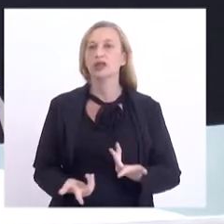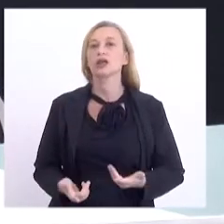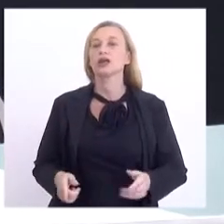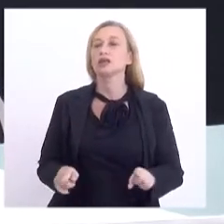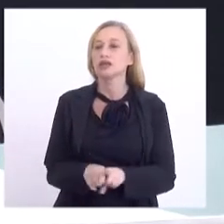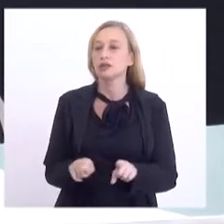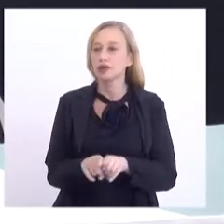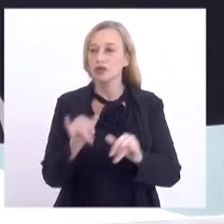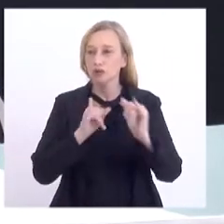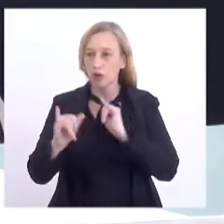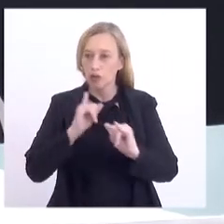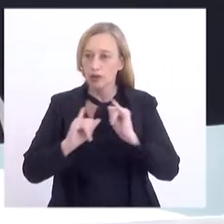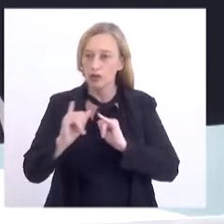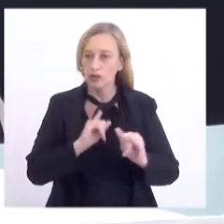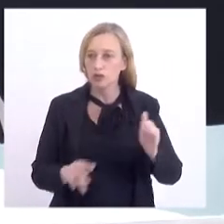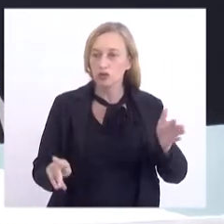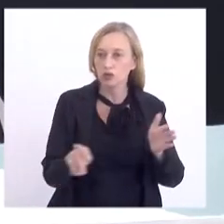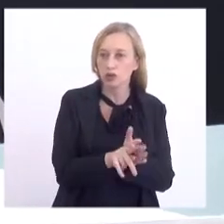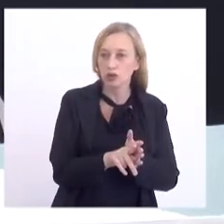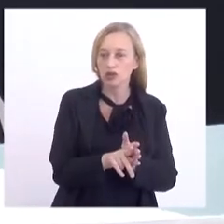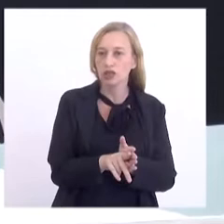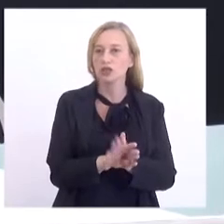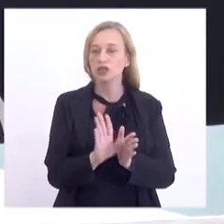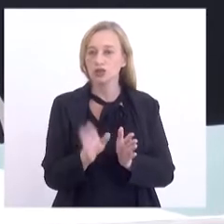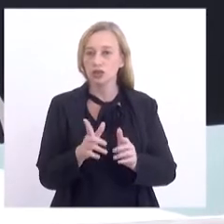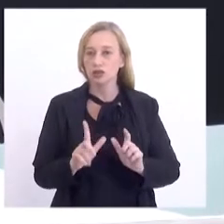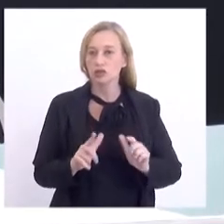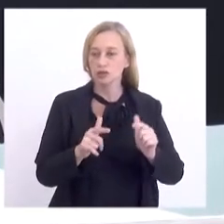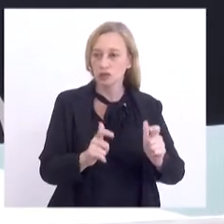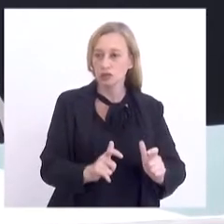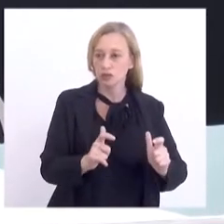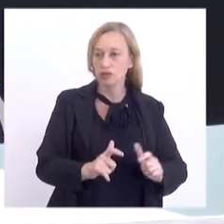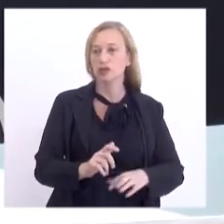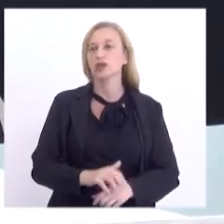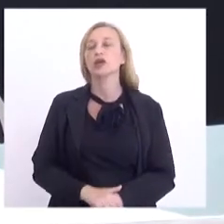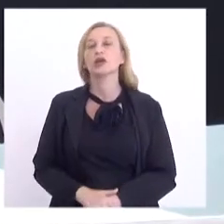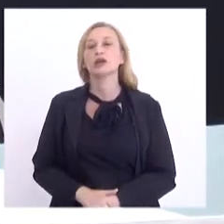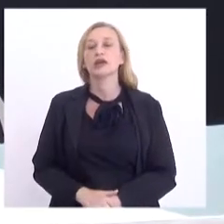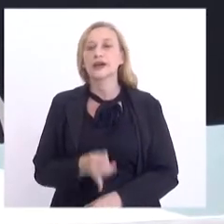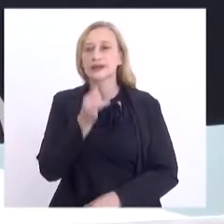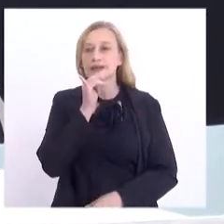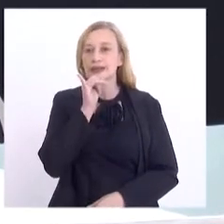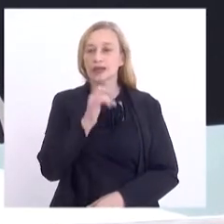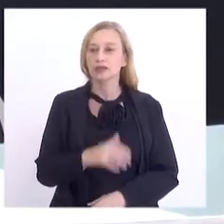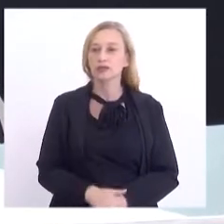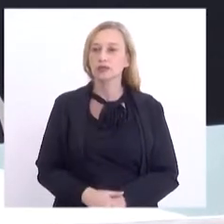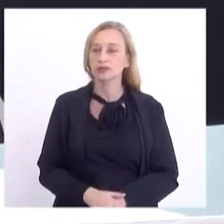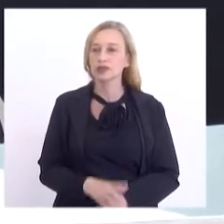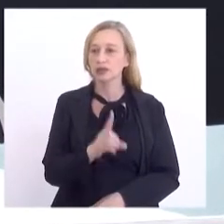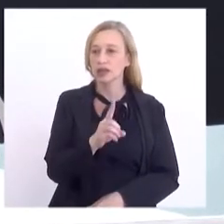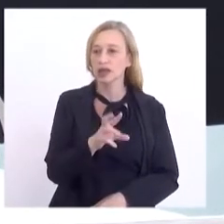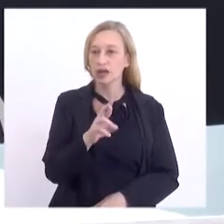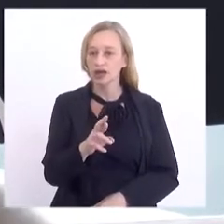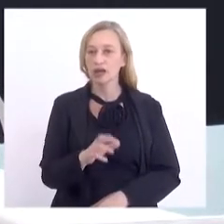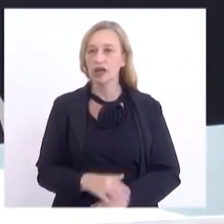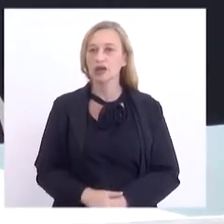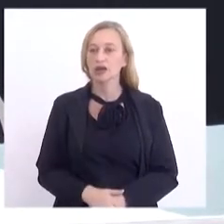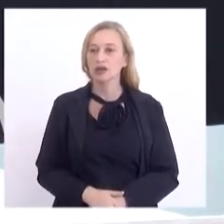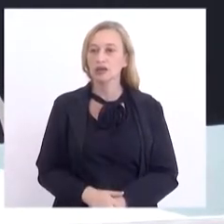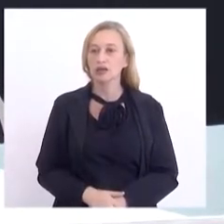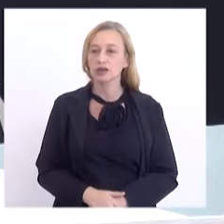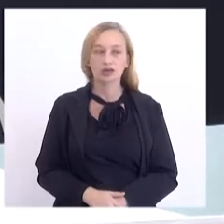colocando também as informações dos projetos gel localizados tá então por exemplo tem o Dr que é um